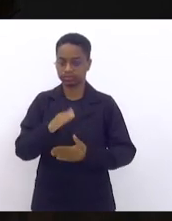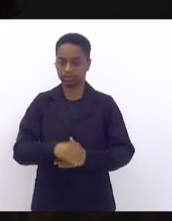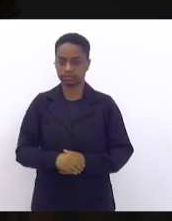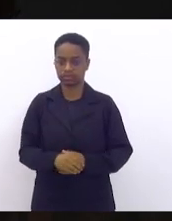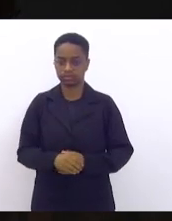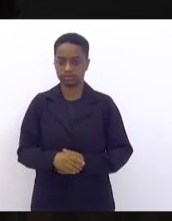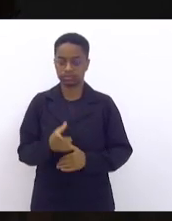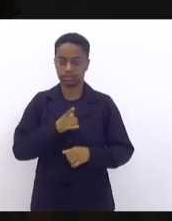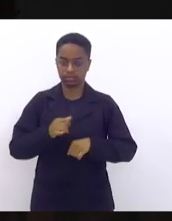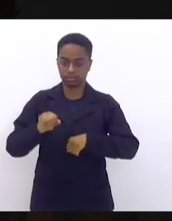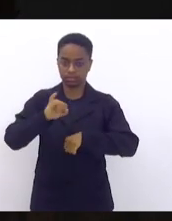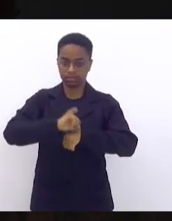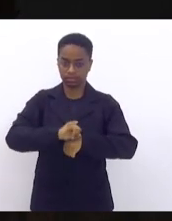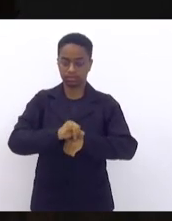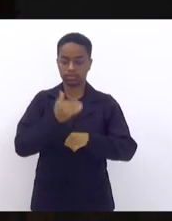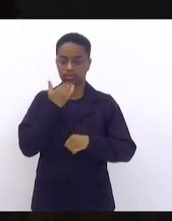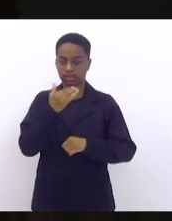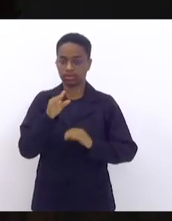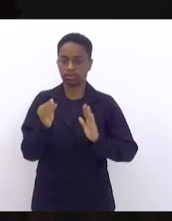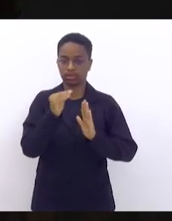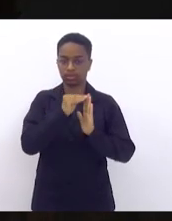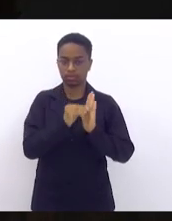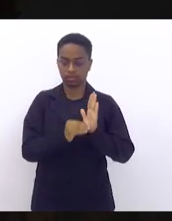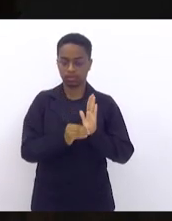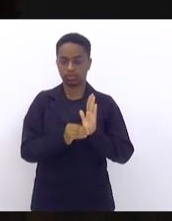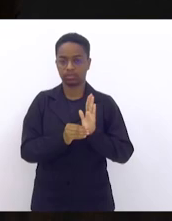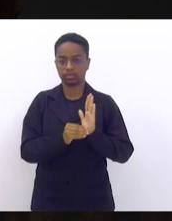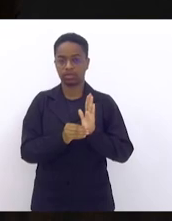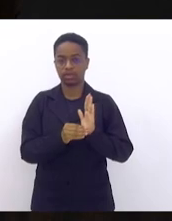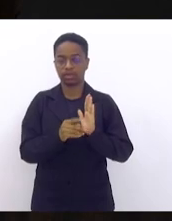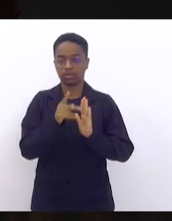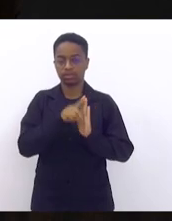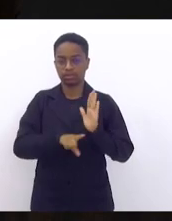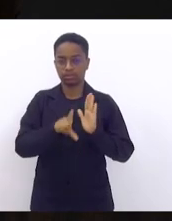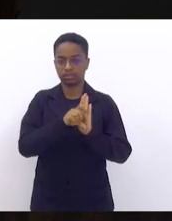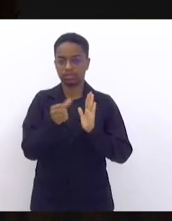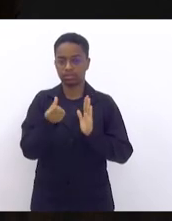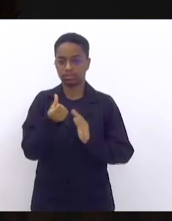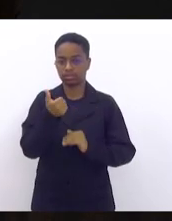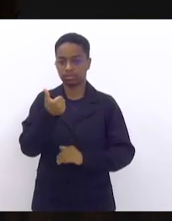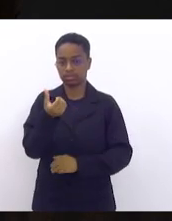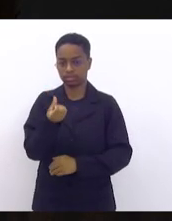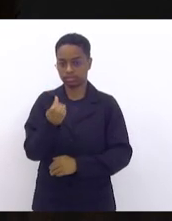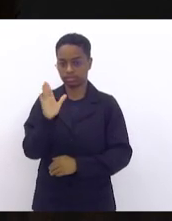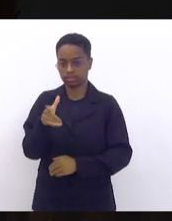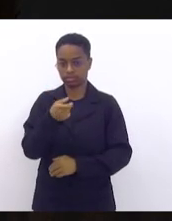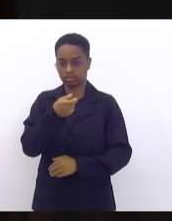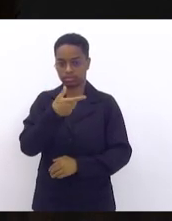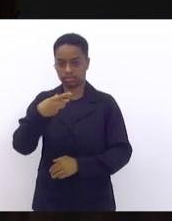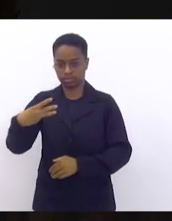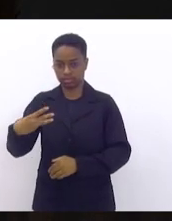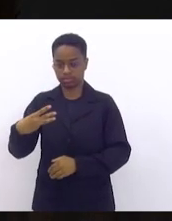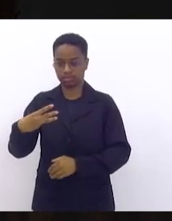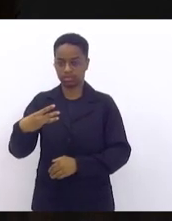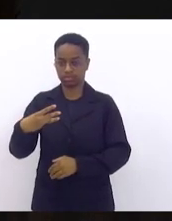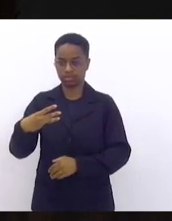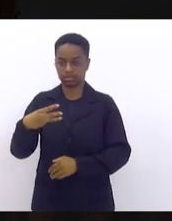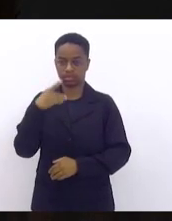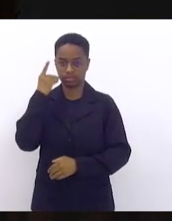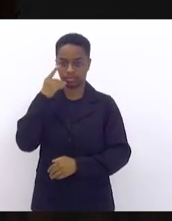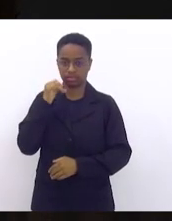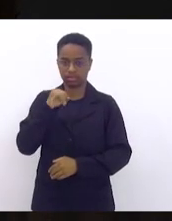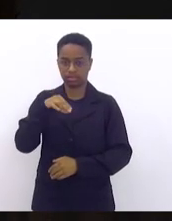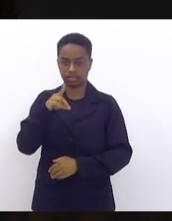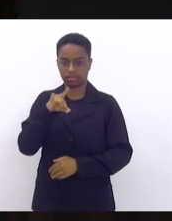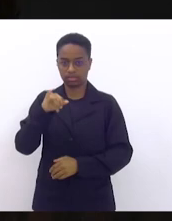aprovados. Há sobre a mesa requerimento de inclusão na ordem do dia do projeto 616 de 23, da deputada